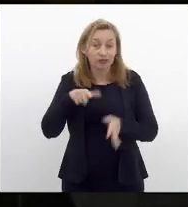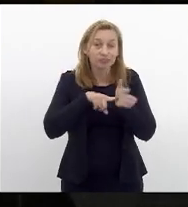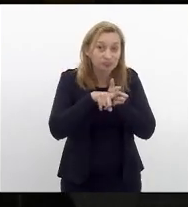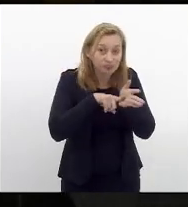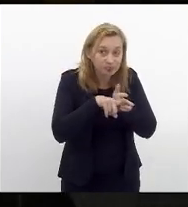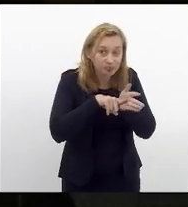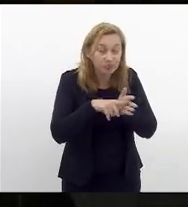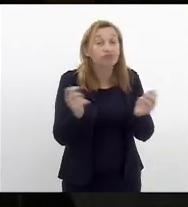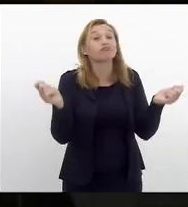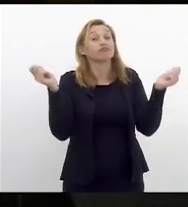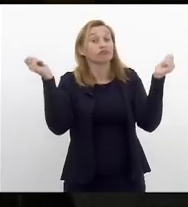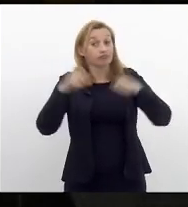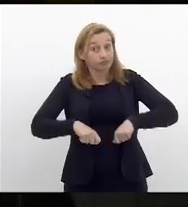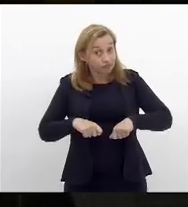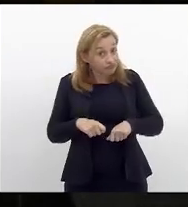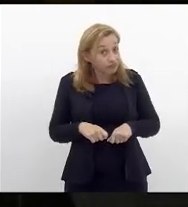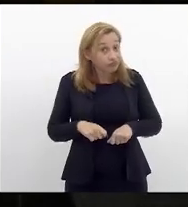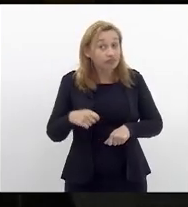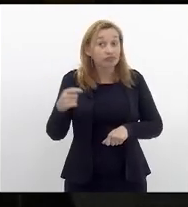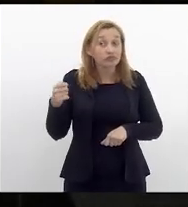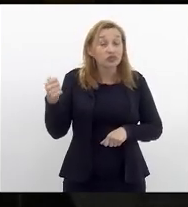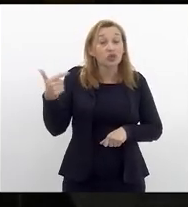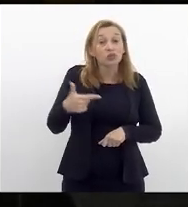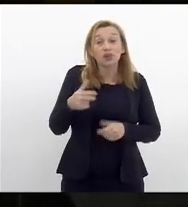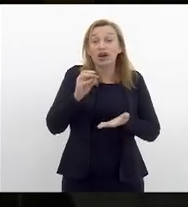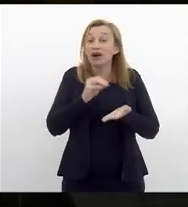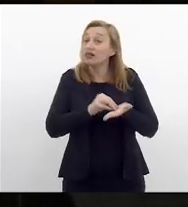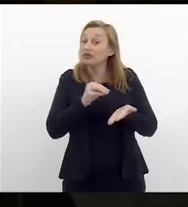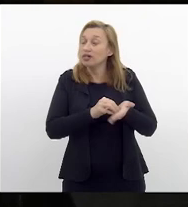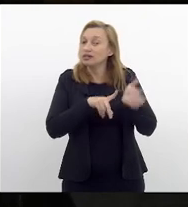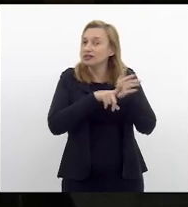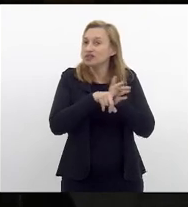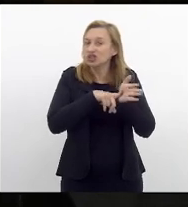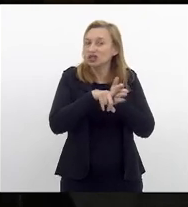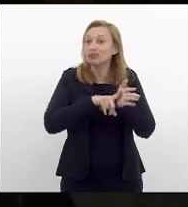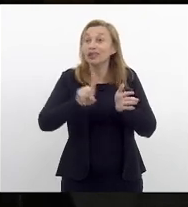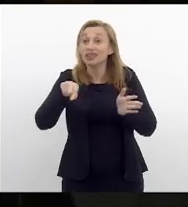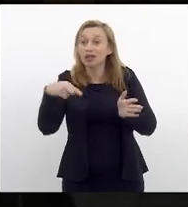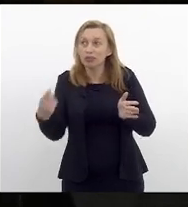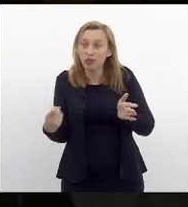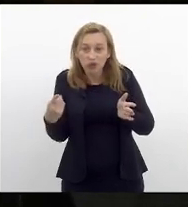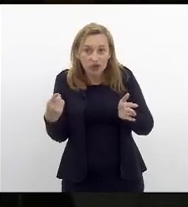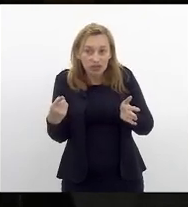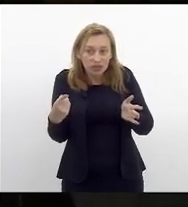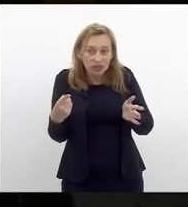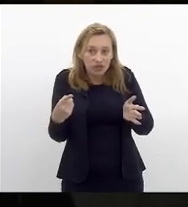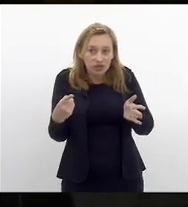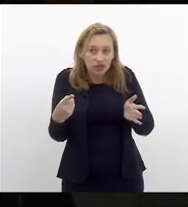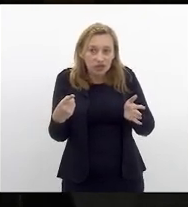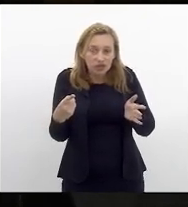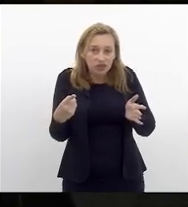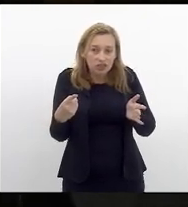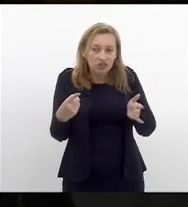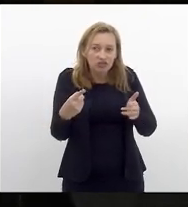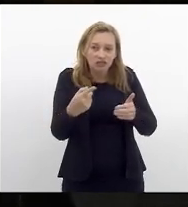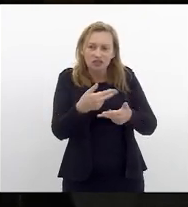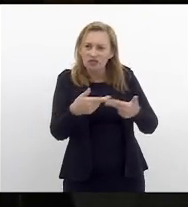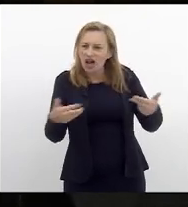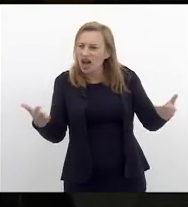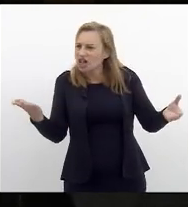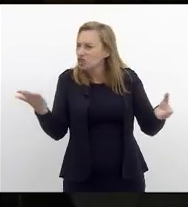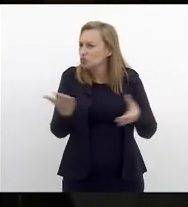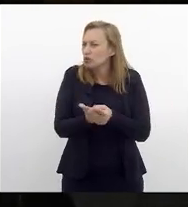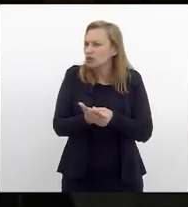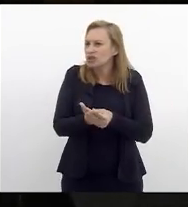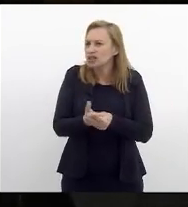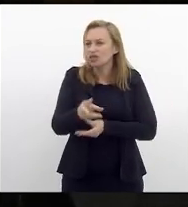fiscalização competente do que a ausência de fiscalização, para depois jorrar uma pilha de processos no